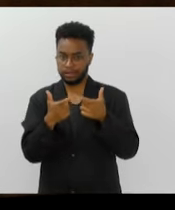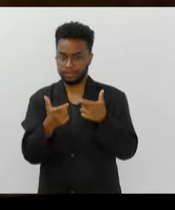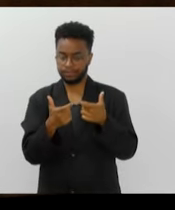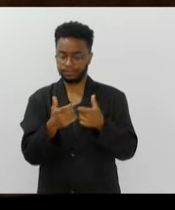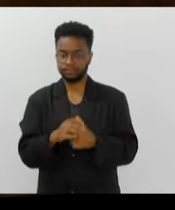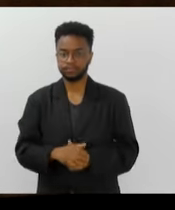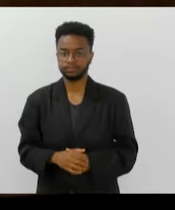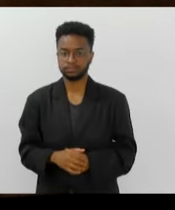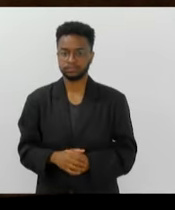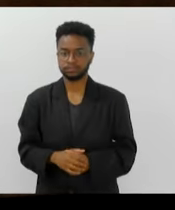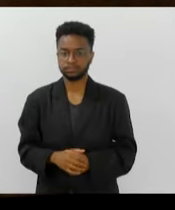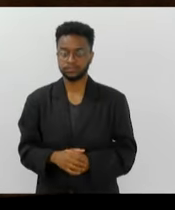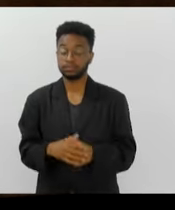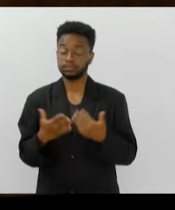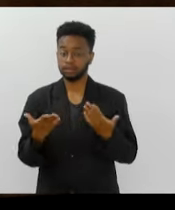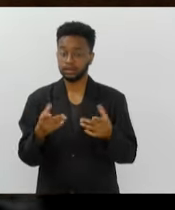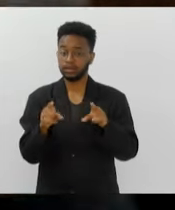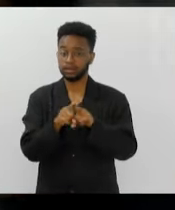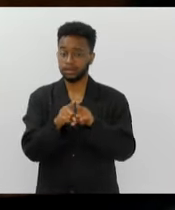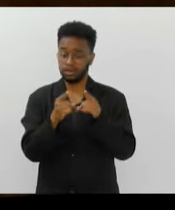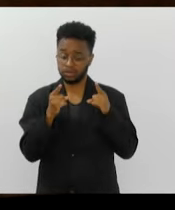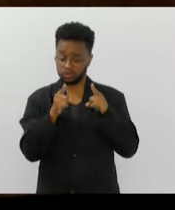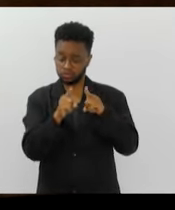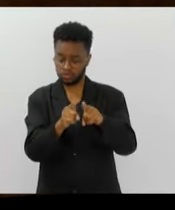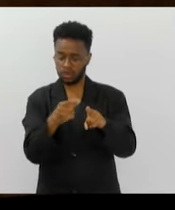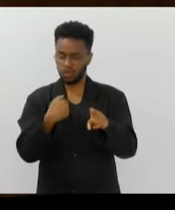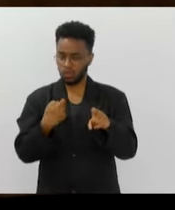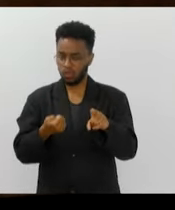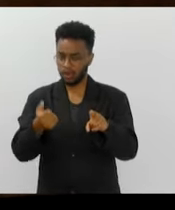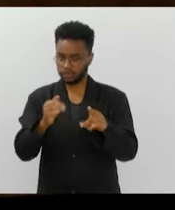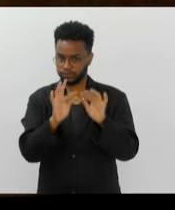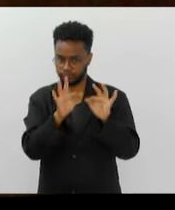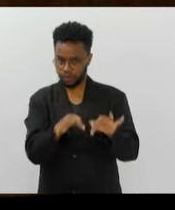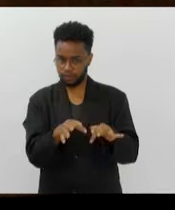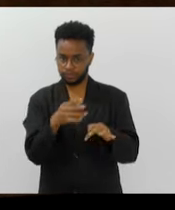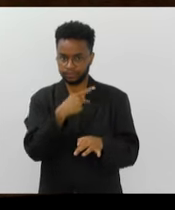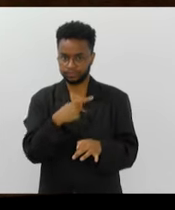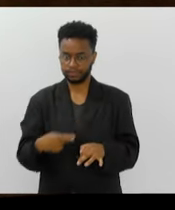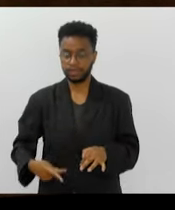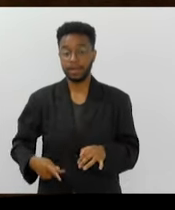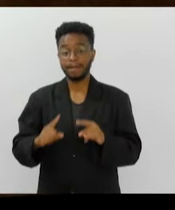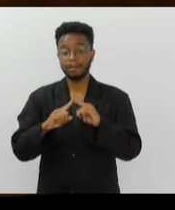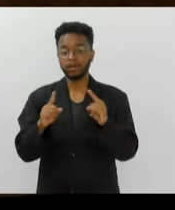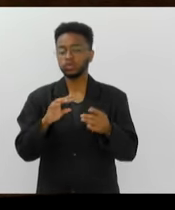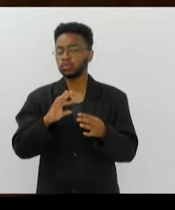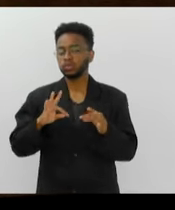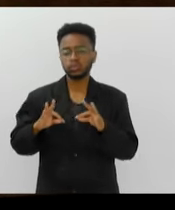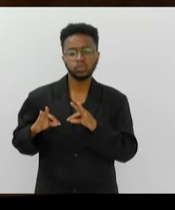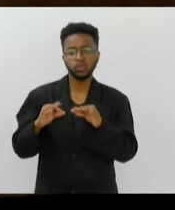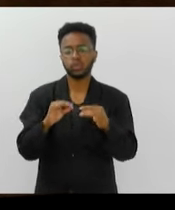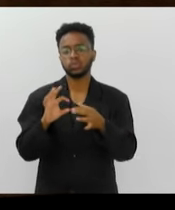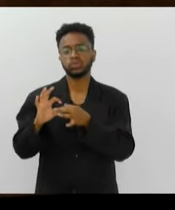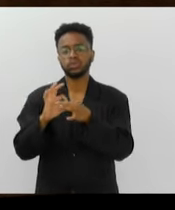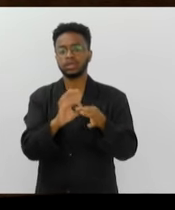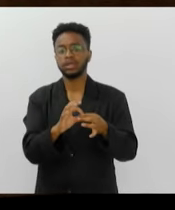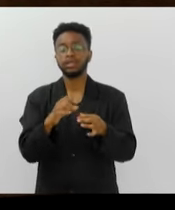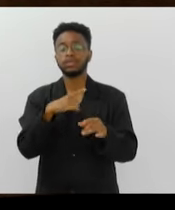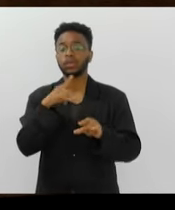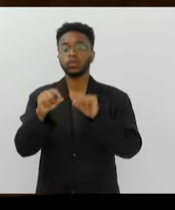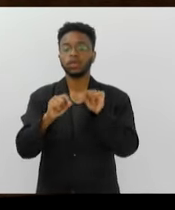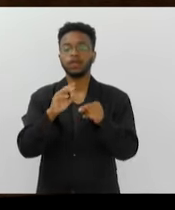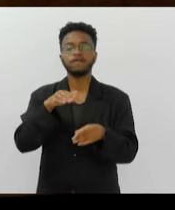concomitantemente a isso encerrando senhor presidente mas tudo é correlato temos eleições nos